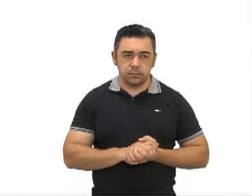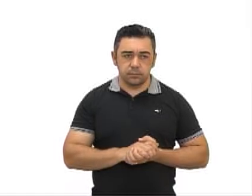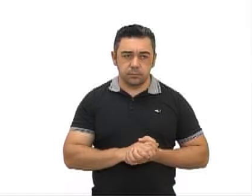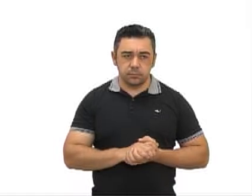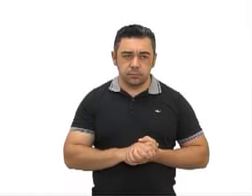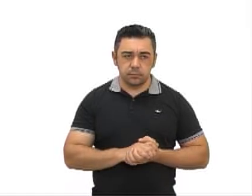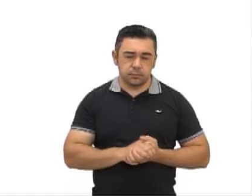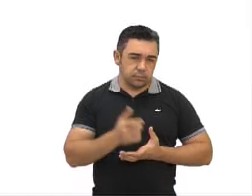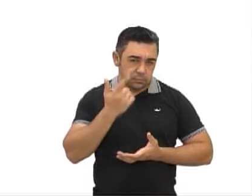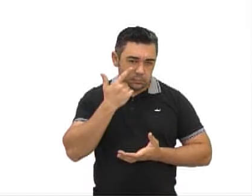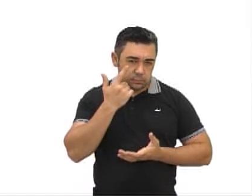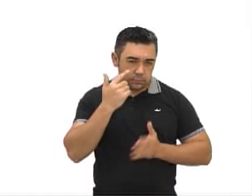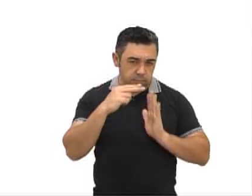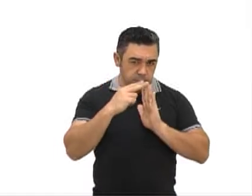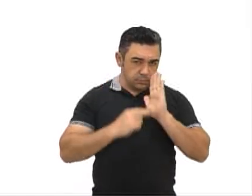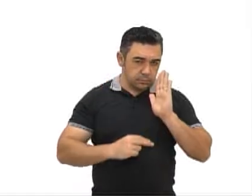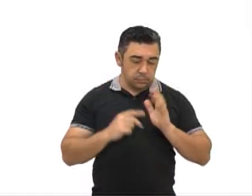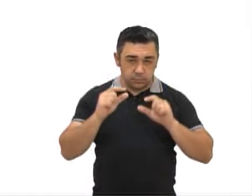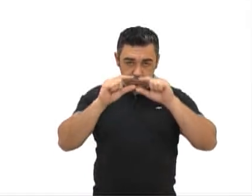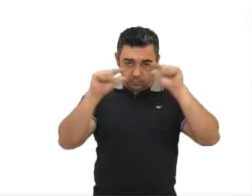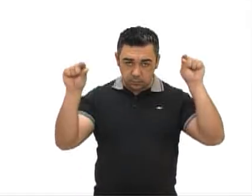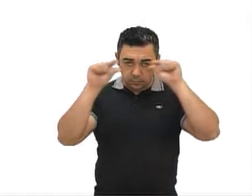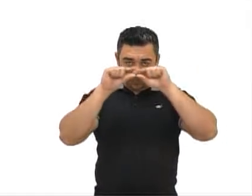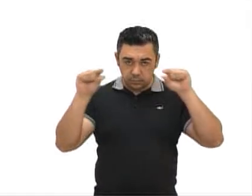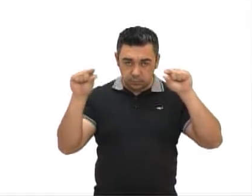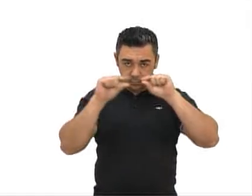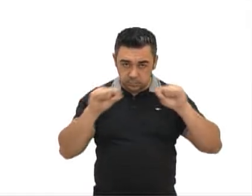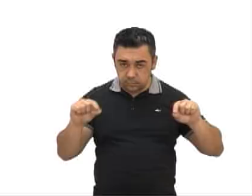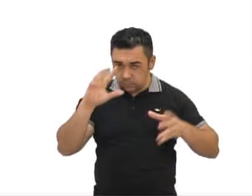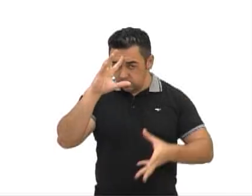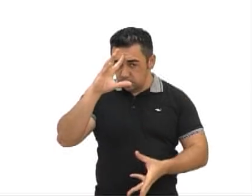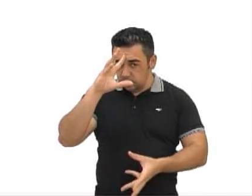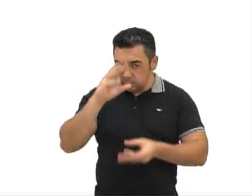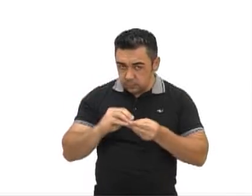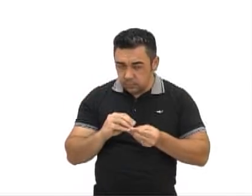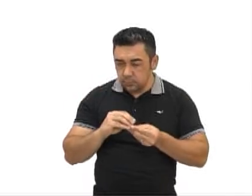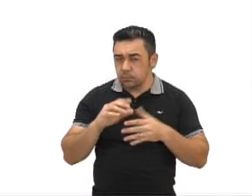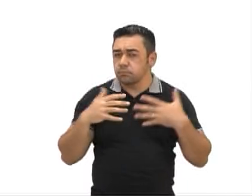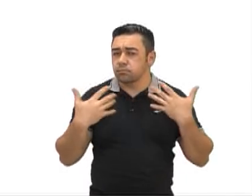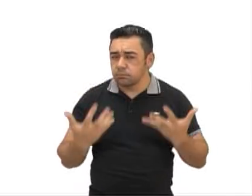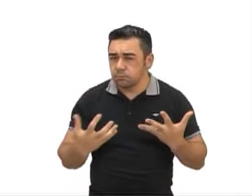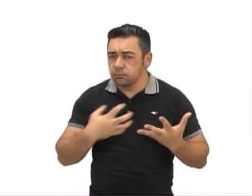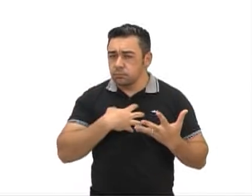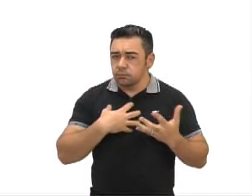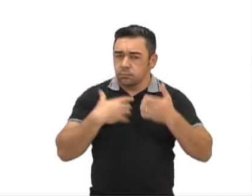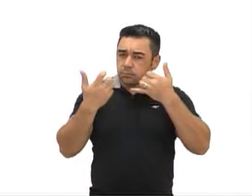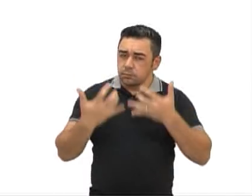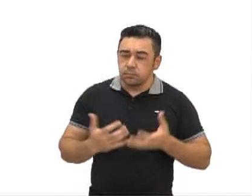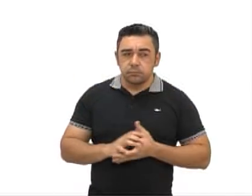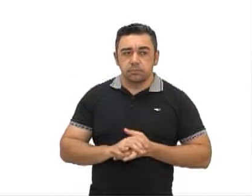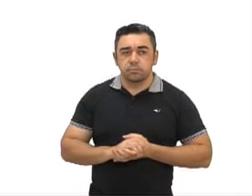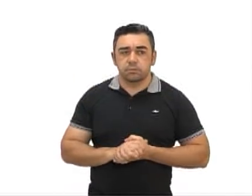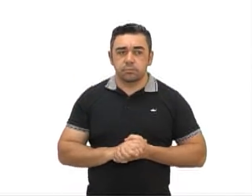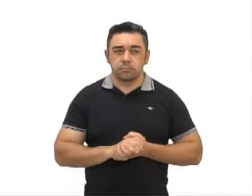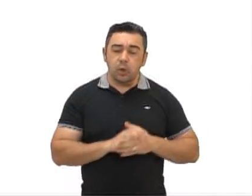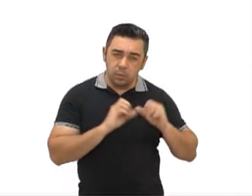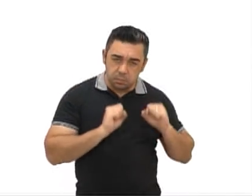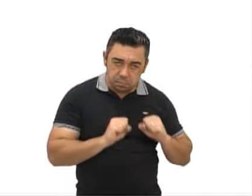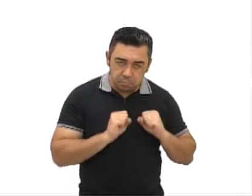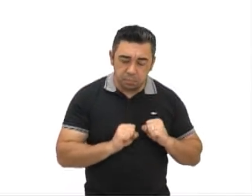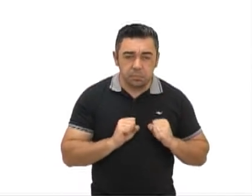Vamos dar uma lida nessa frase aqui e entender qual formação que ela está descrevendo. Pode